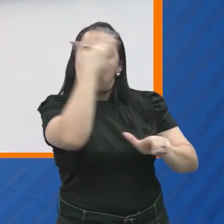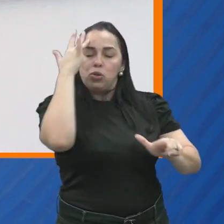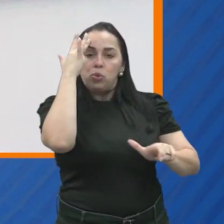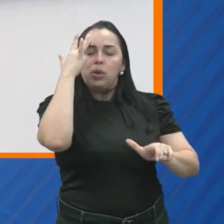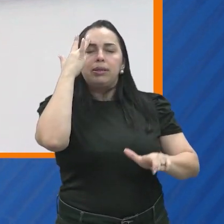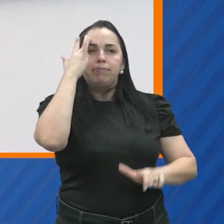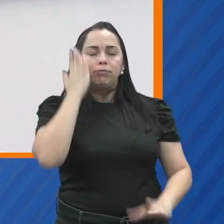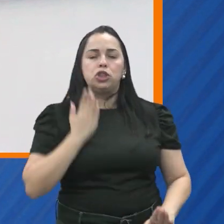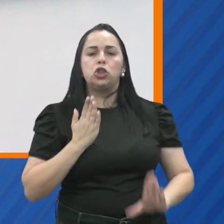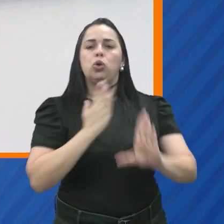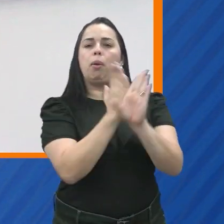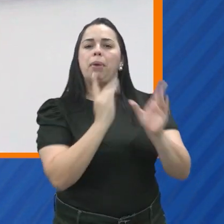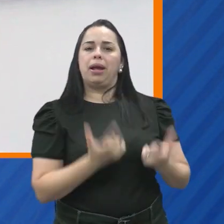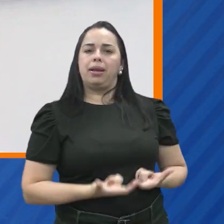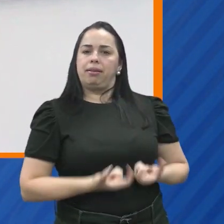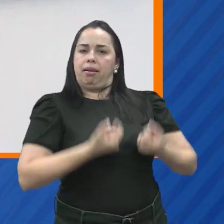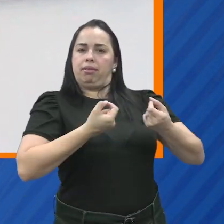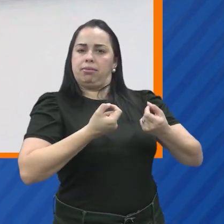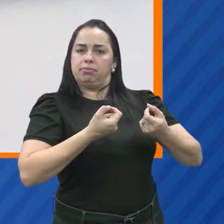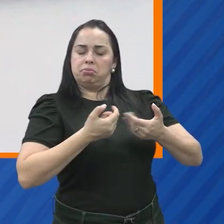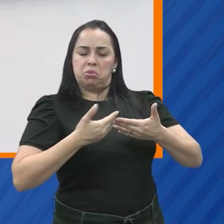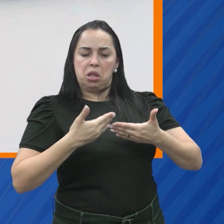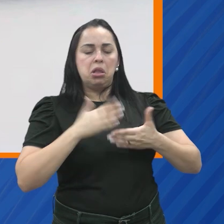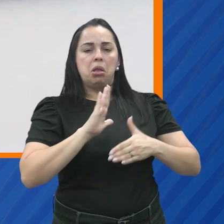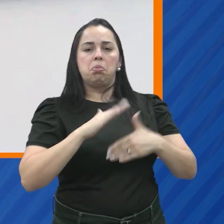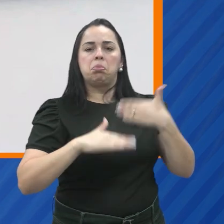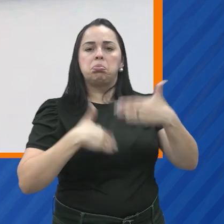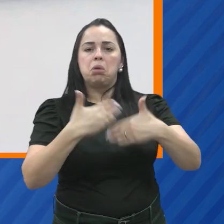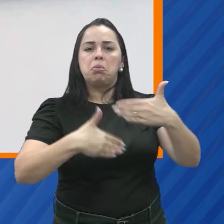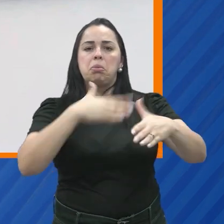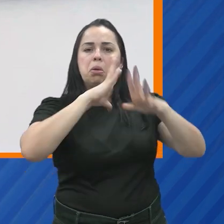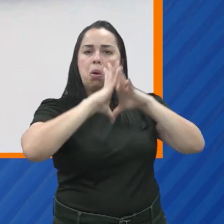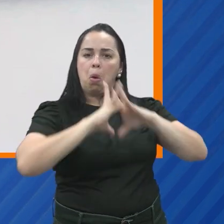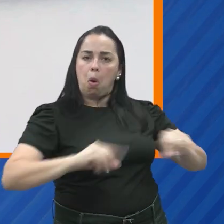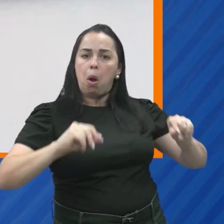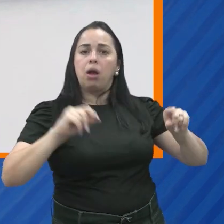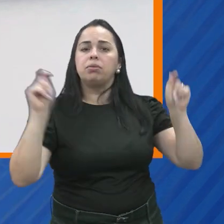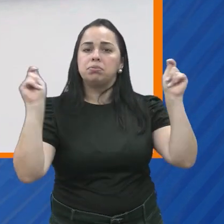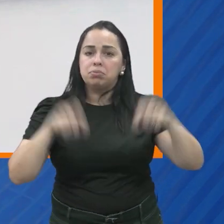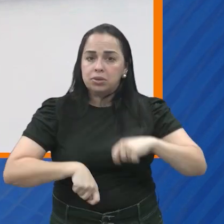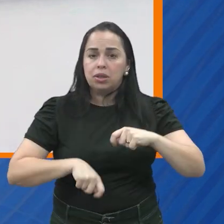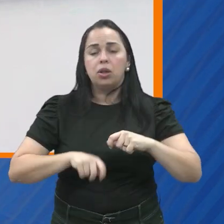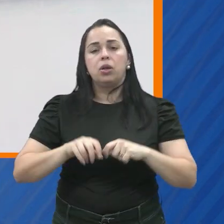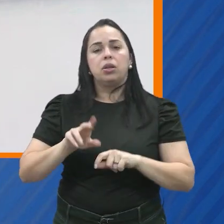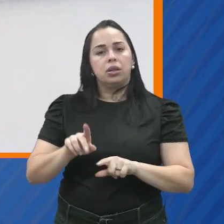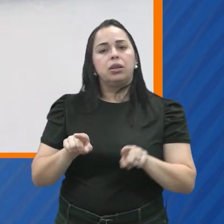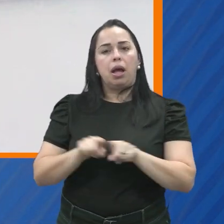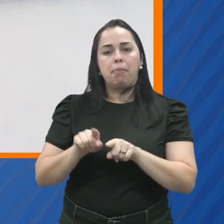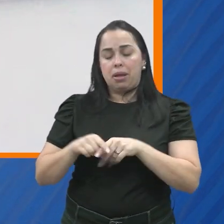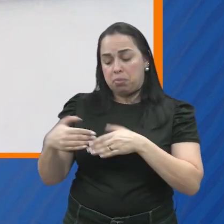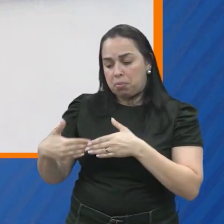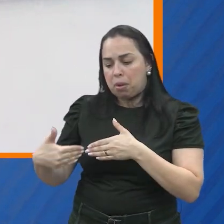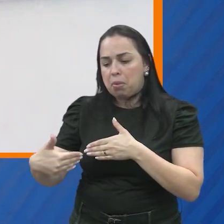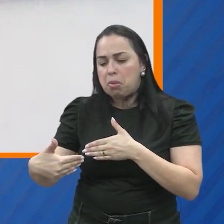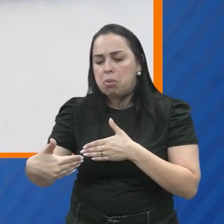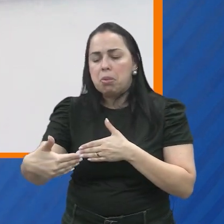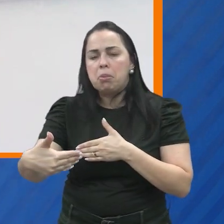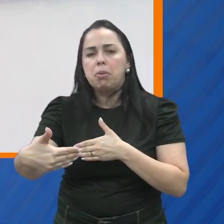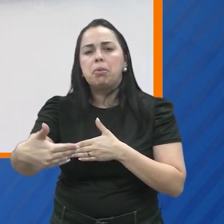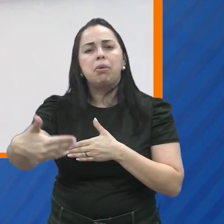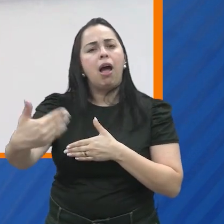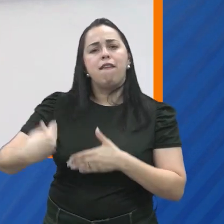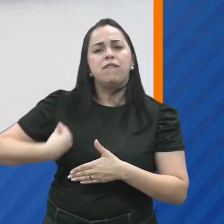encaram o diagnóstico do câncer e conseguem ser curados dessa doença, ou conseguem ter um tempo de